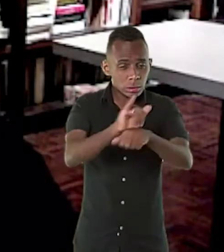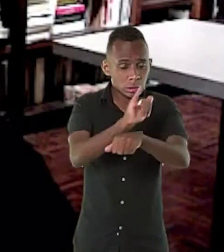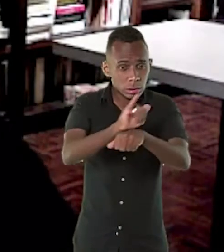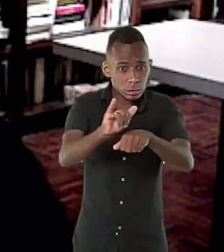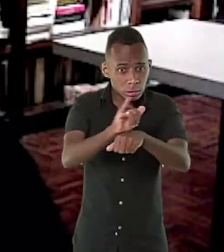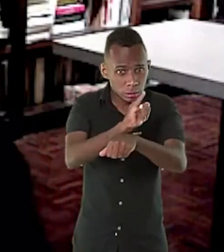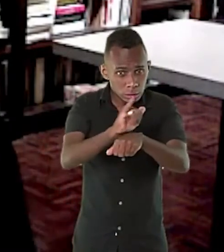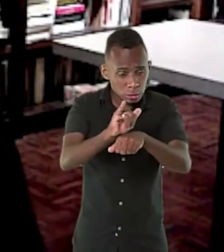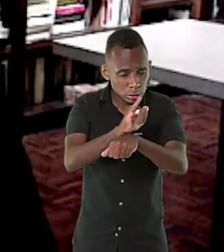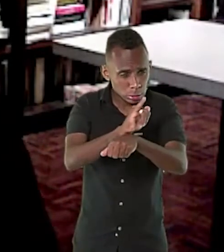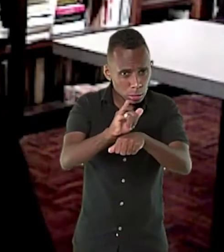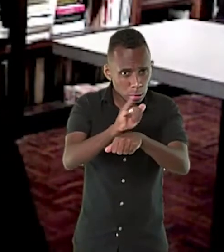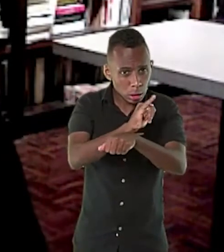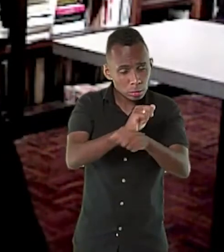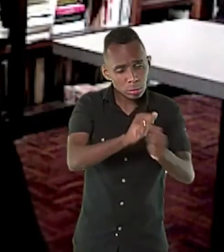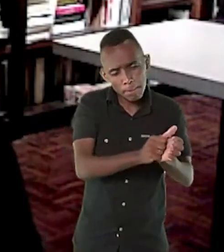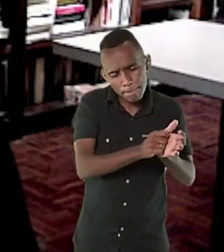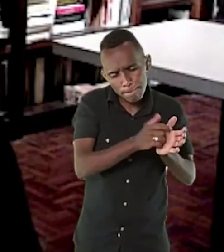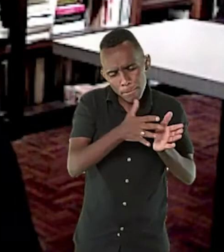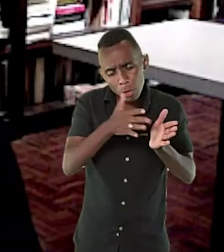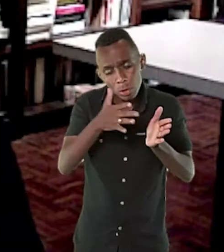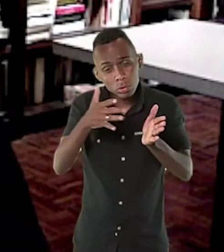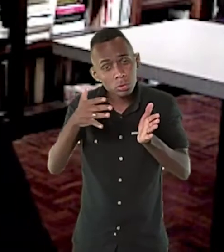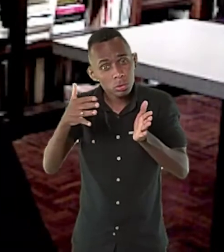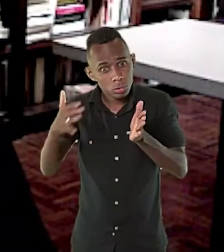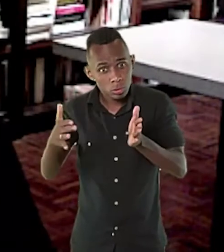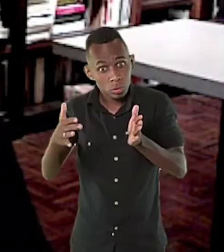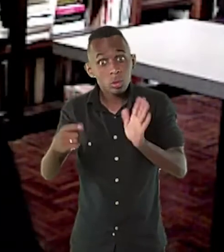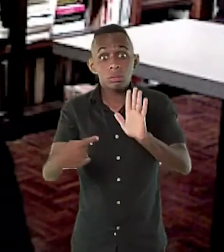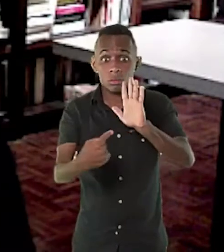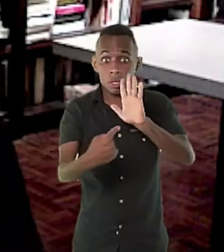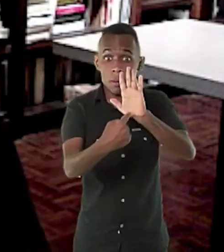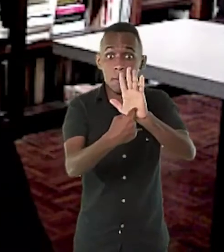desse processo, ou tornando visíveis